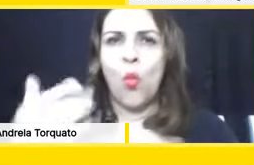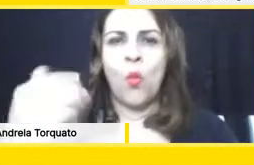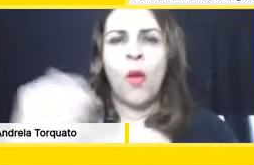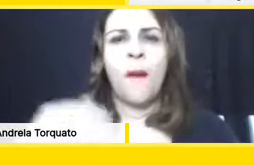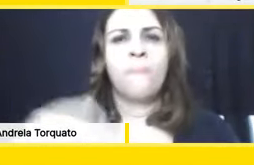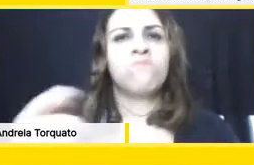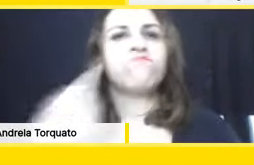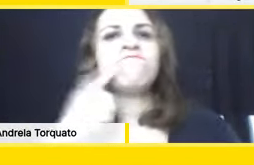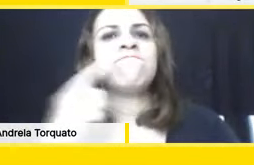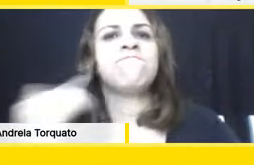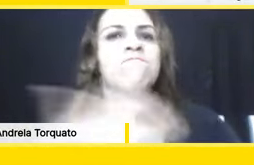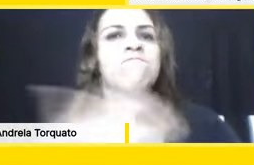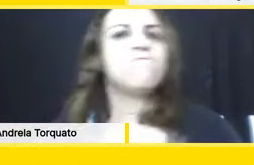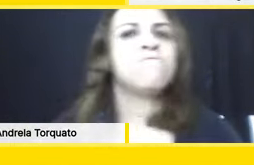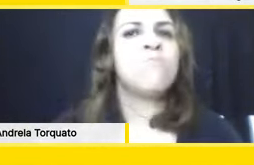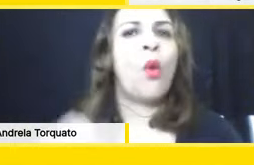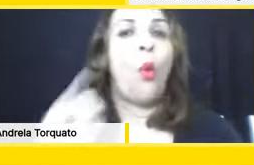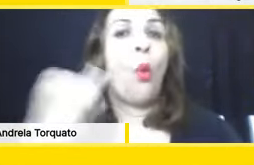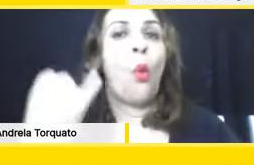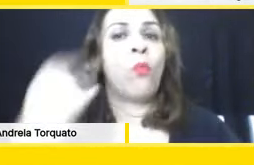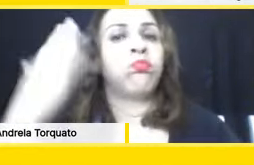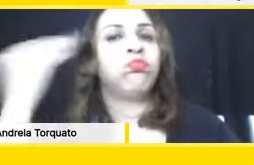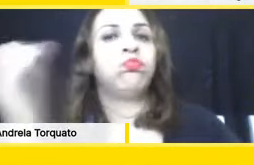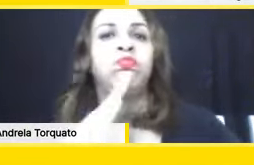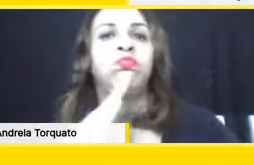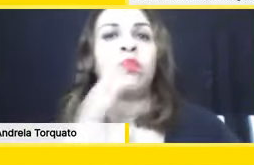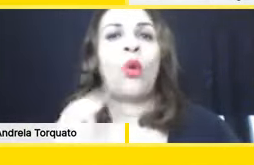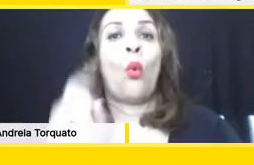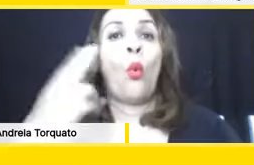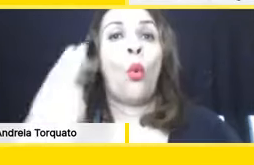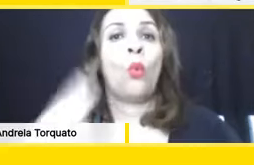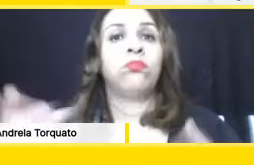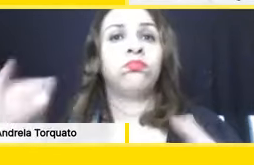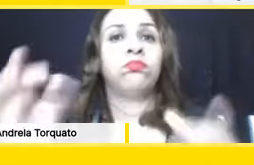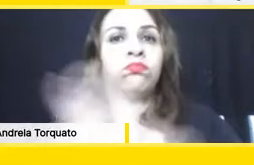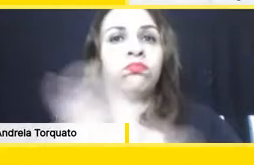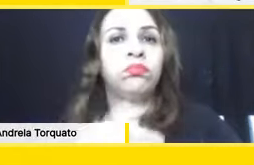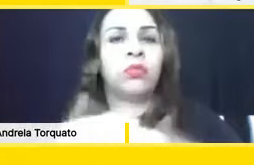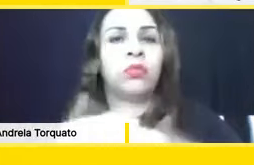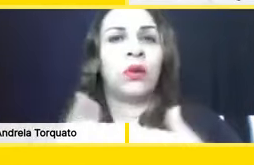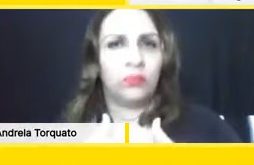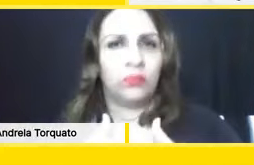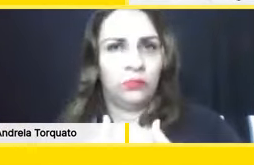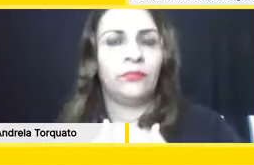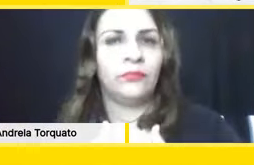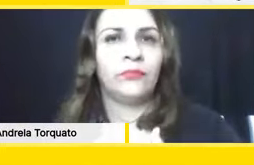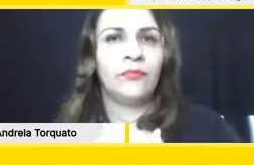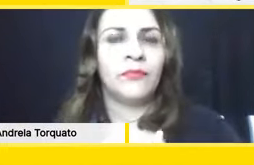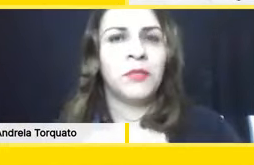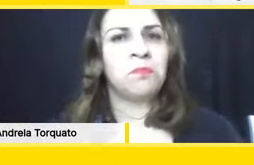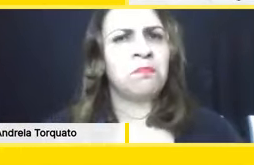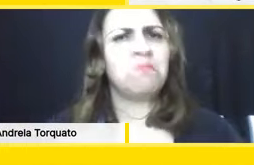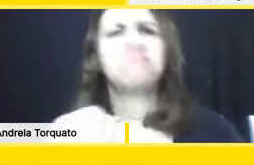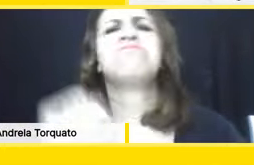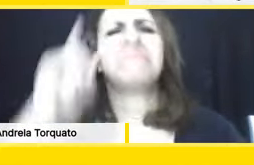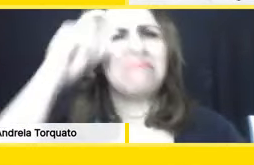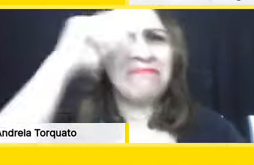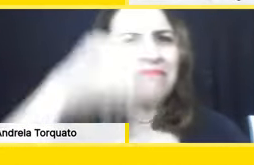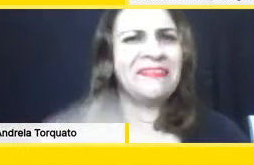alguma pessoa que faz parte do mundo autista. E deputado, que dificuldade, né?